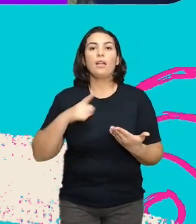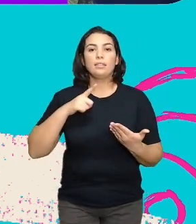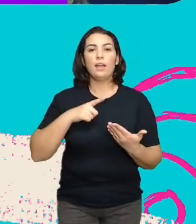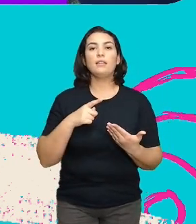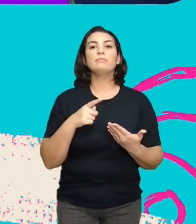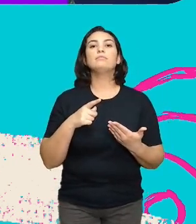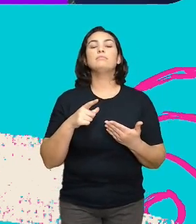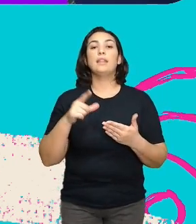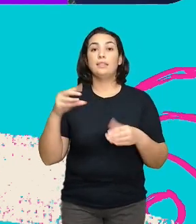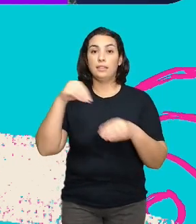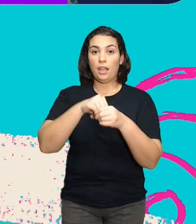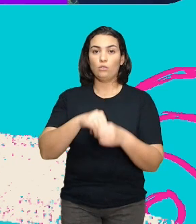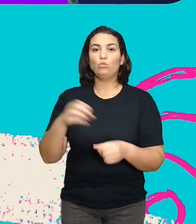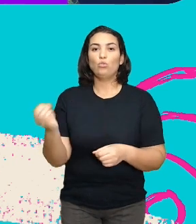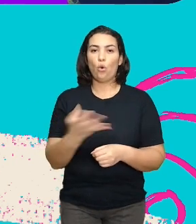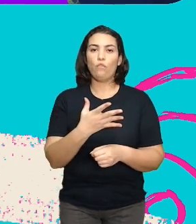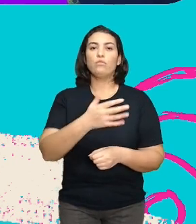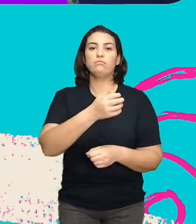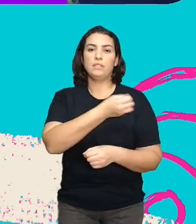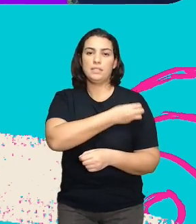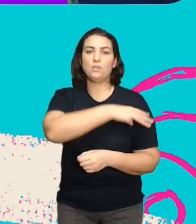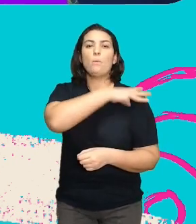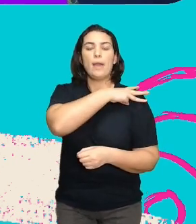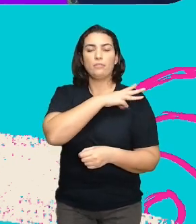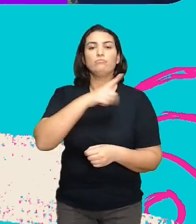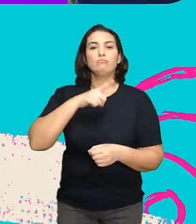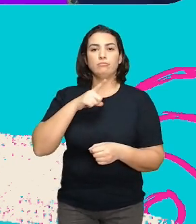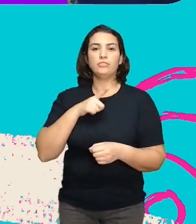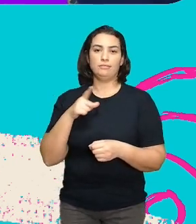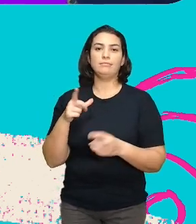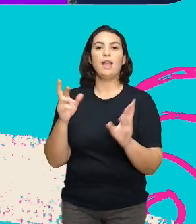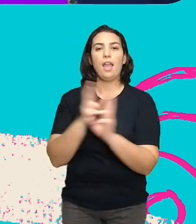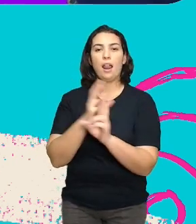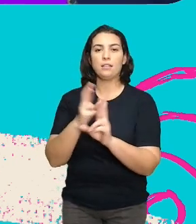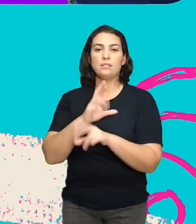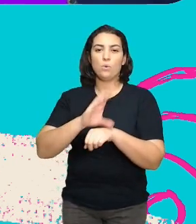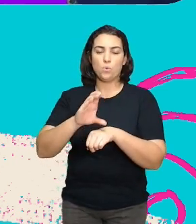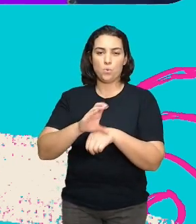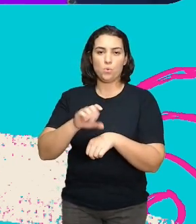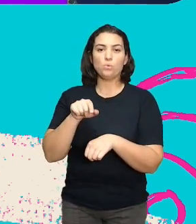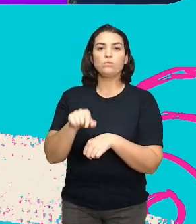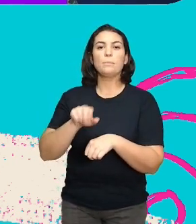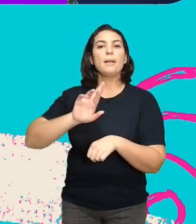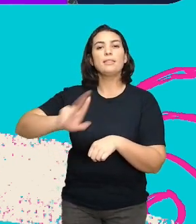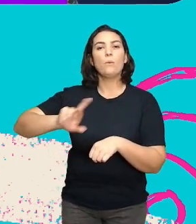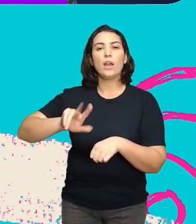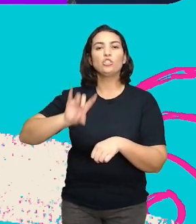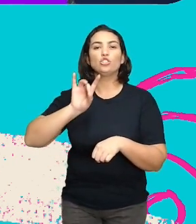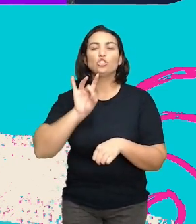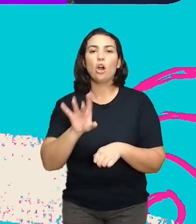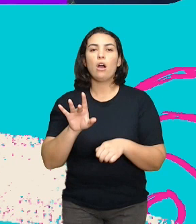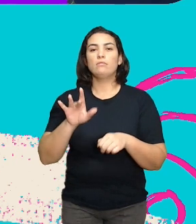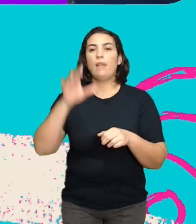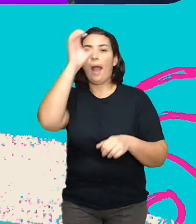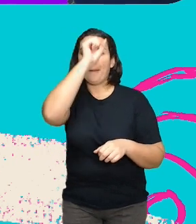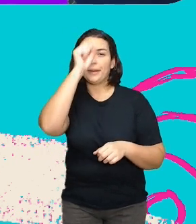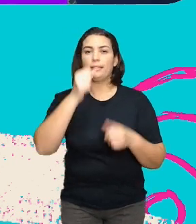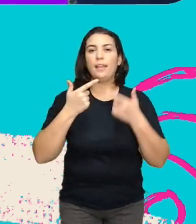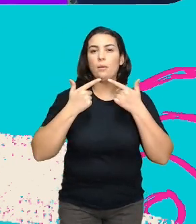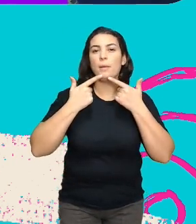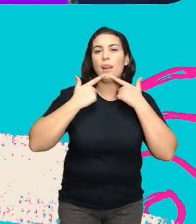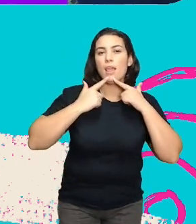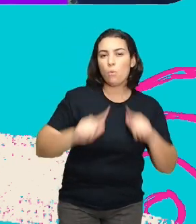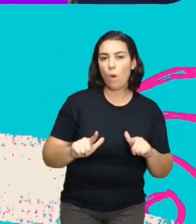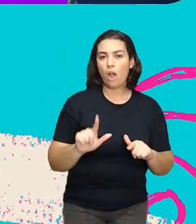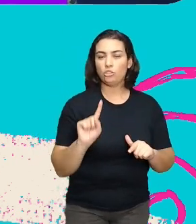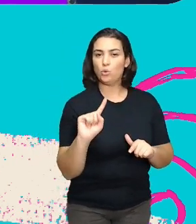médio, diretamente voltadas a essa questão, mas não da aprendizagem de uma linguagem específica e a aplicação dela de forma